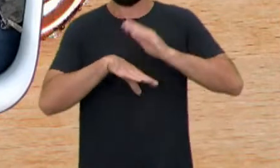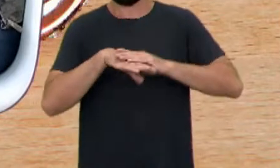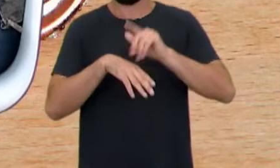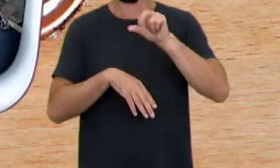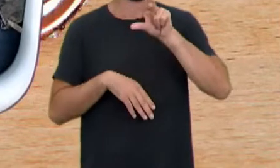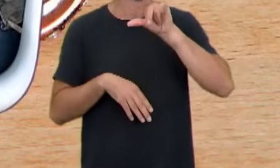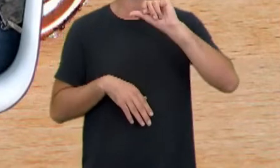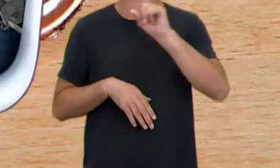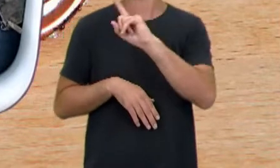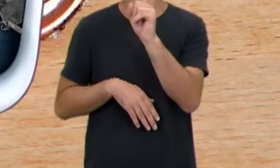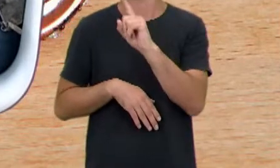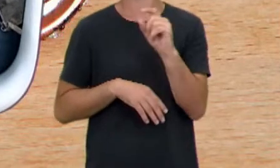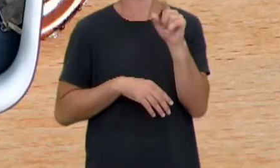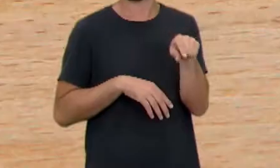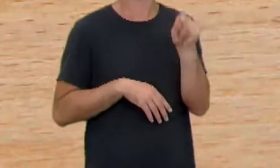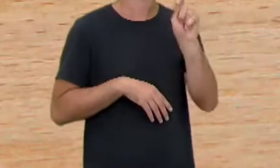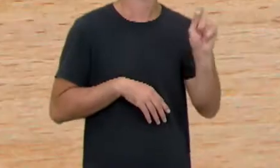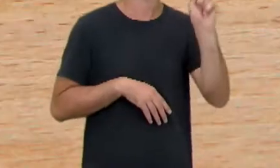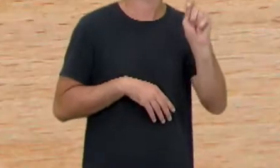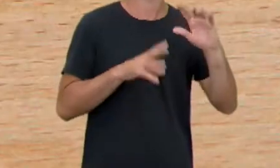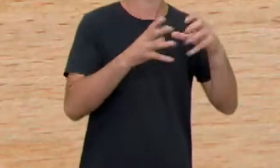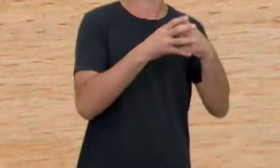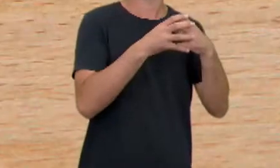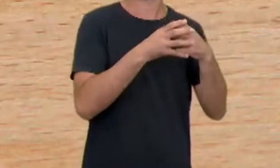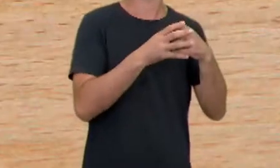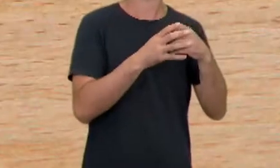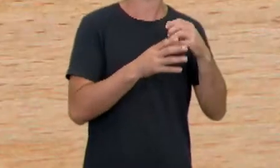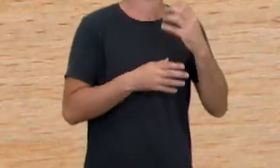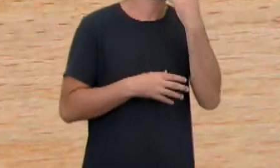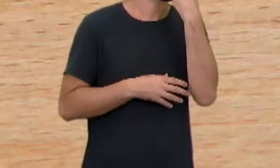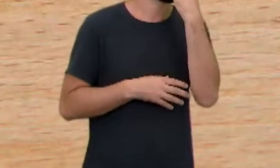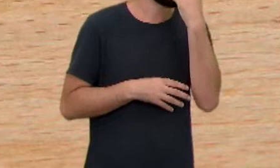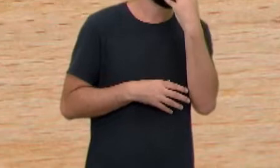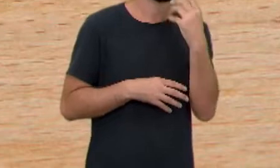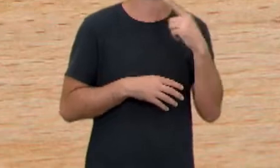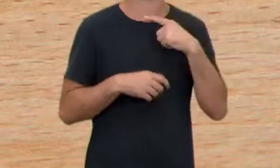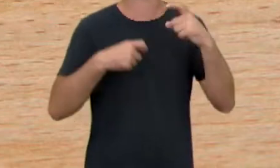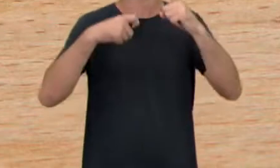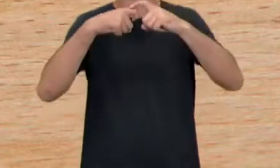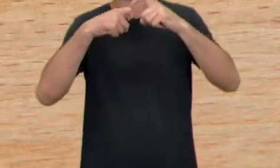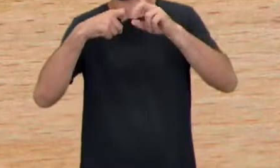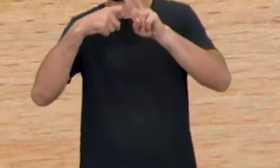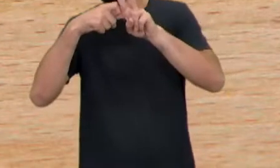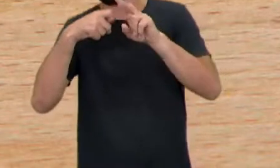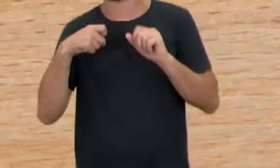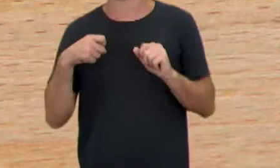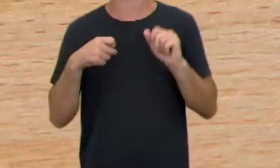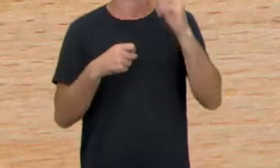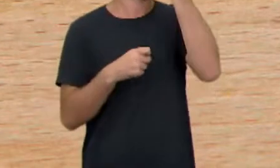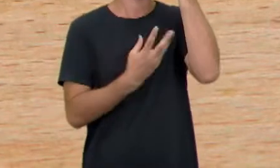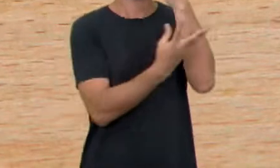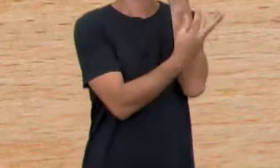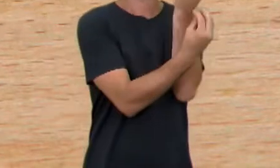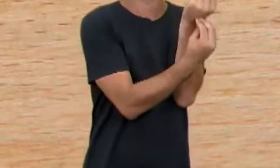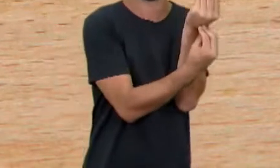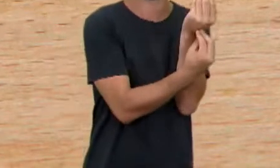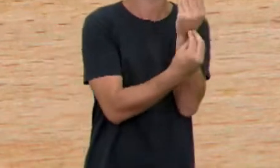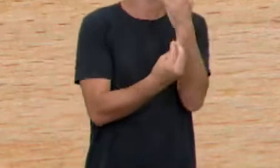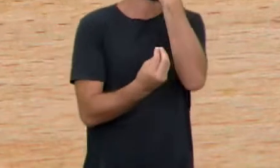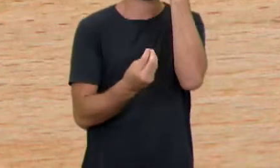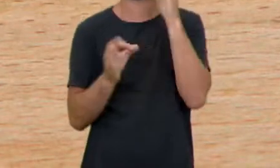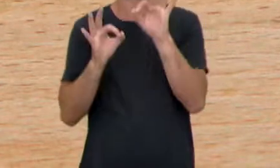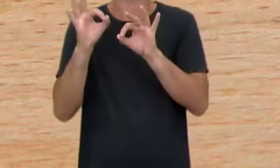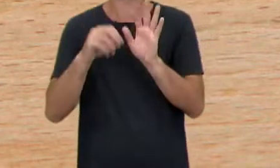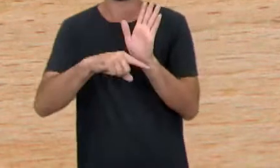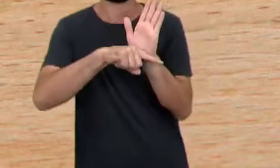Vira-Lata. Tem veterinários, artistas, diretor de arte, tem os voluntários que estão lá ajudando a organizar a fila. Então,